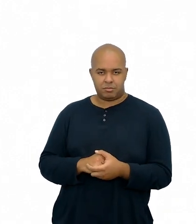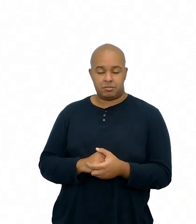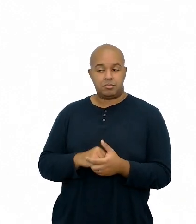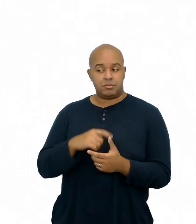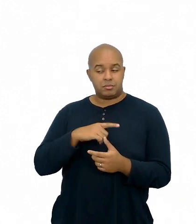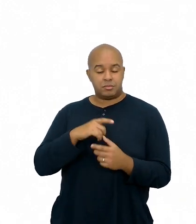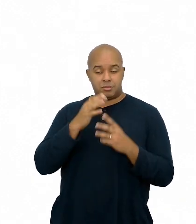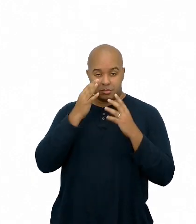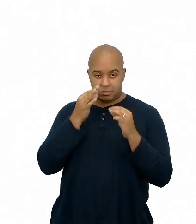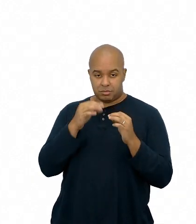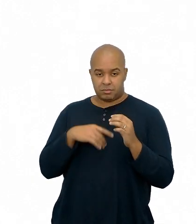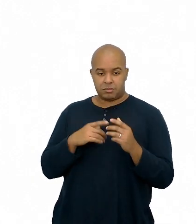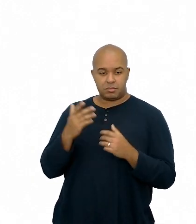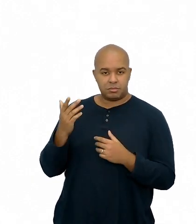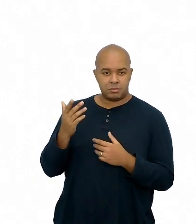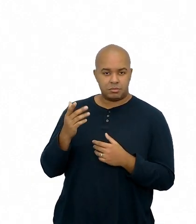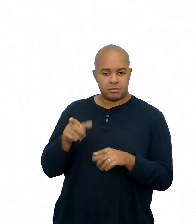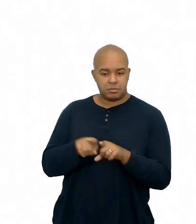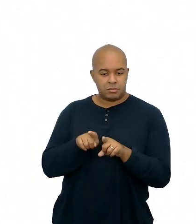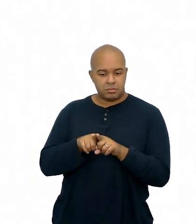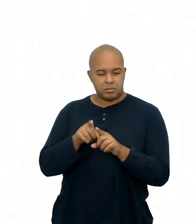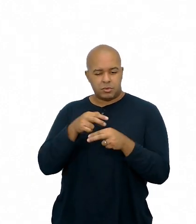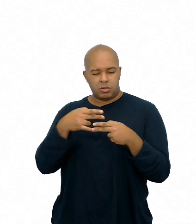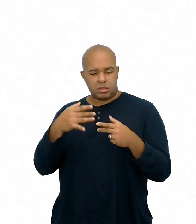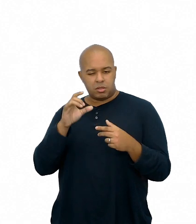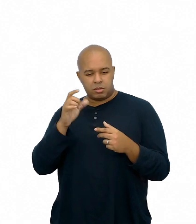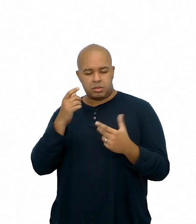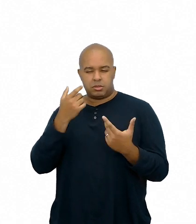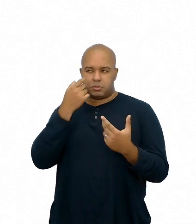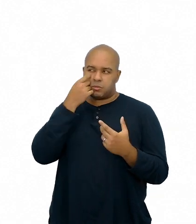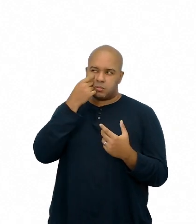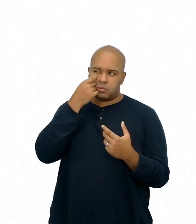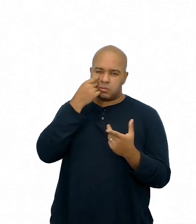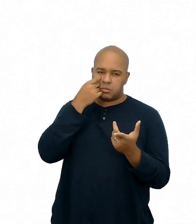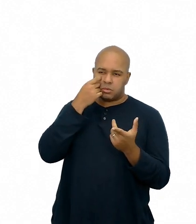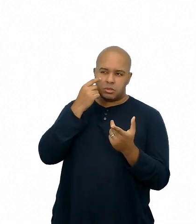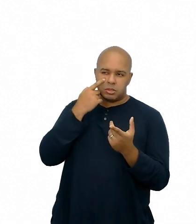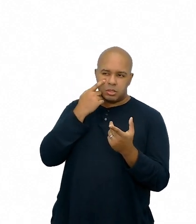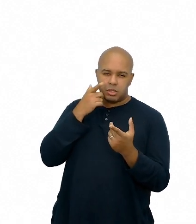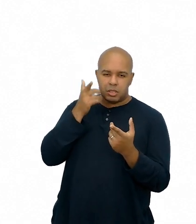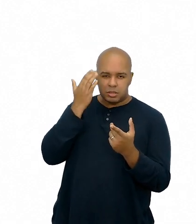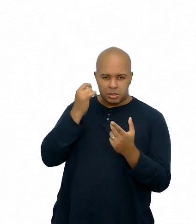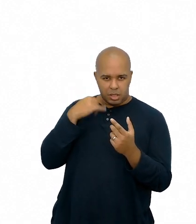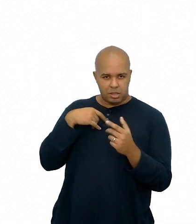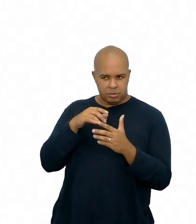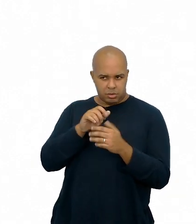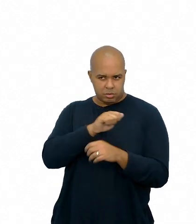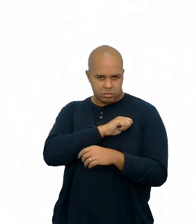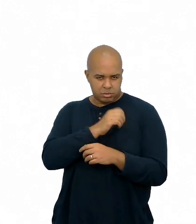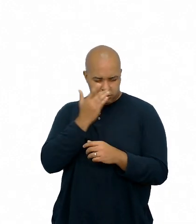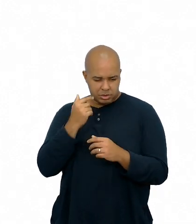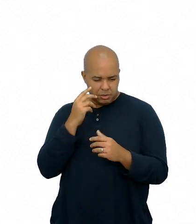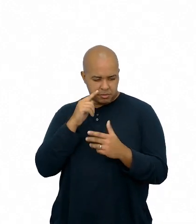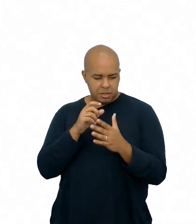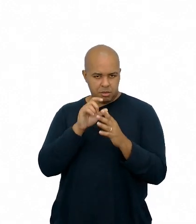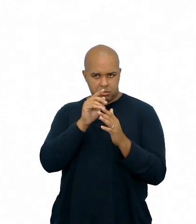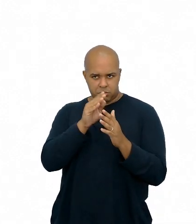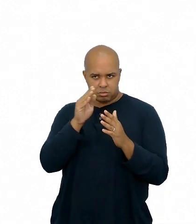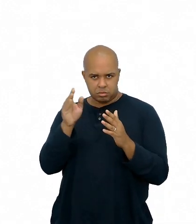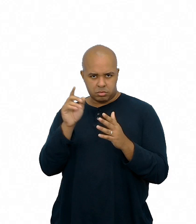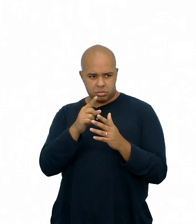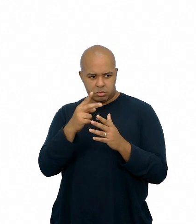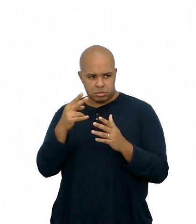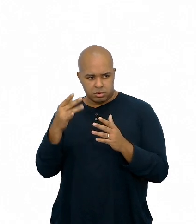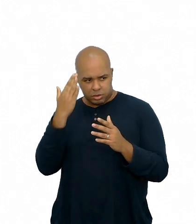fique atento aí a essas situações, se o estudante, se ele sabe recitar a sequência